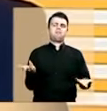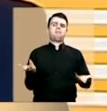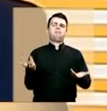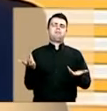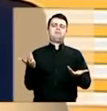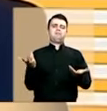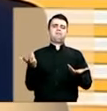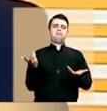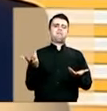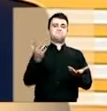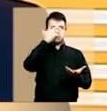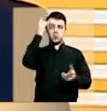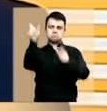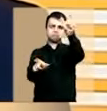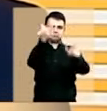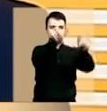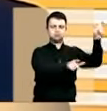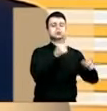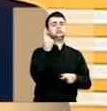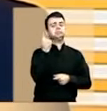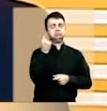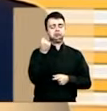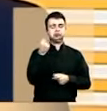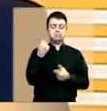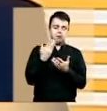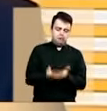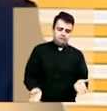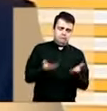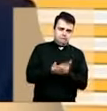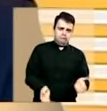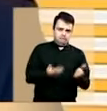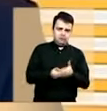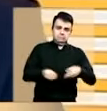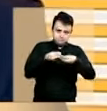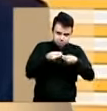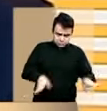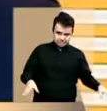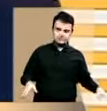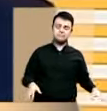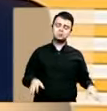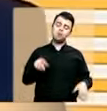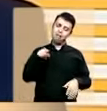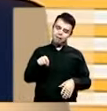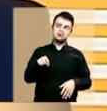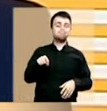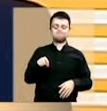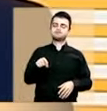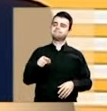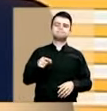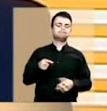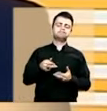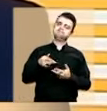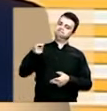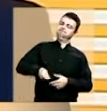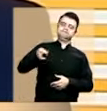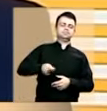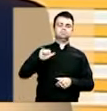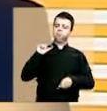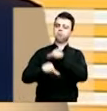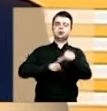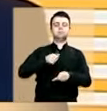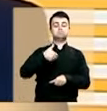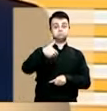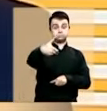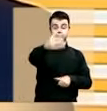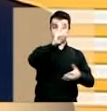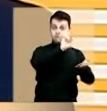afetar o orçamento, ou mexer no bolso das pessoas, às vezes é o último caminho que resta para ela mudar, né? Porque a